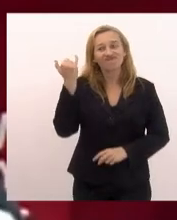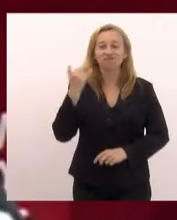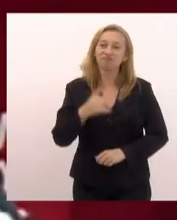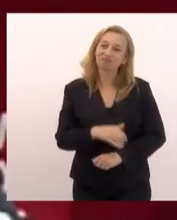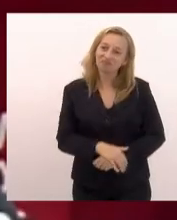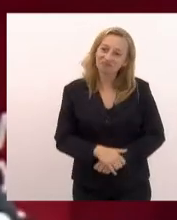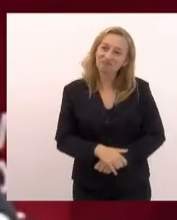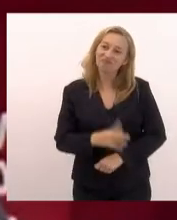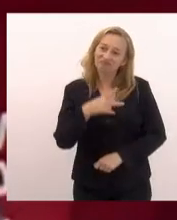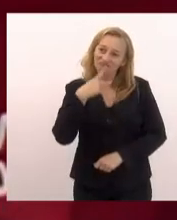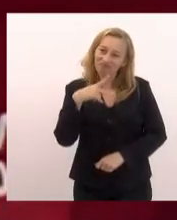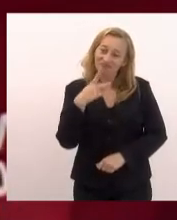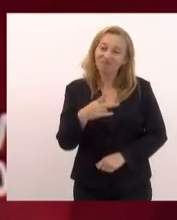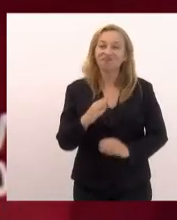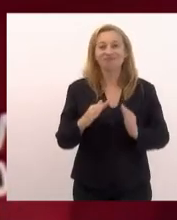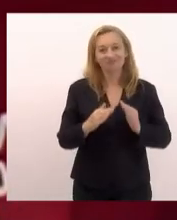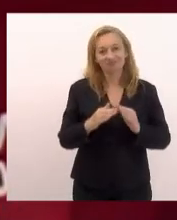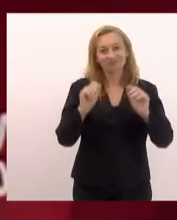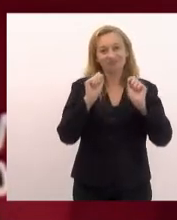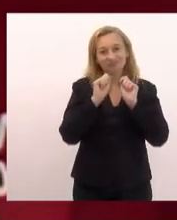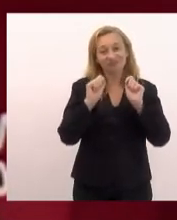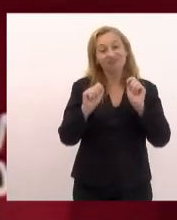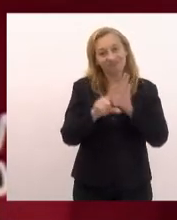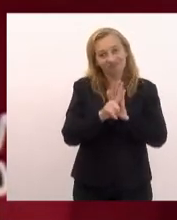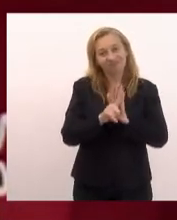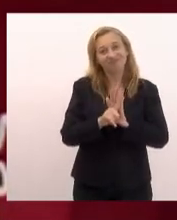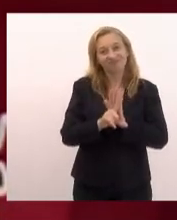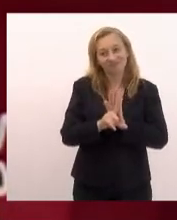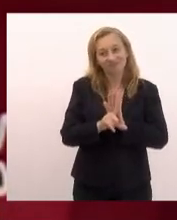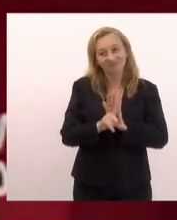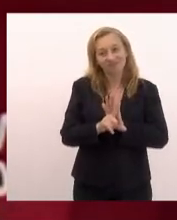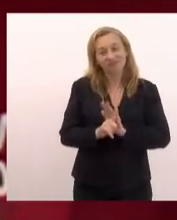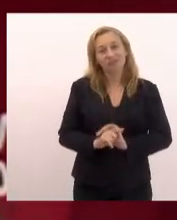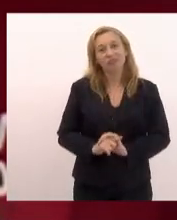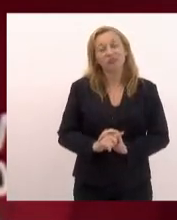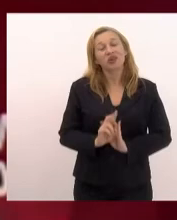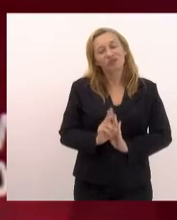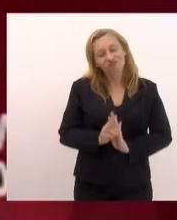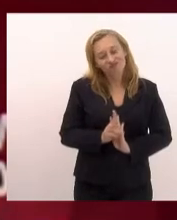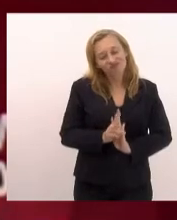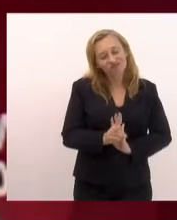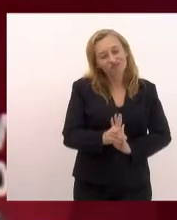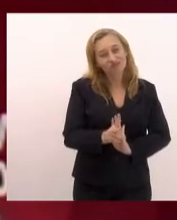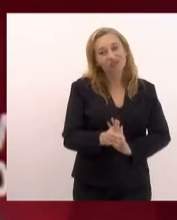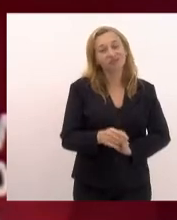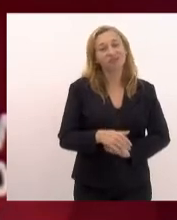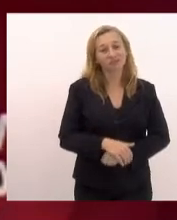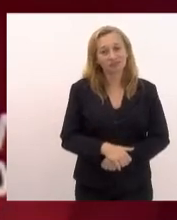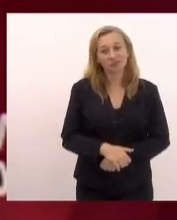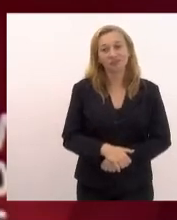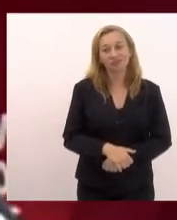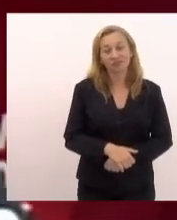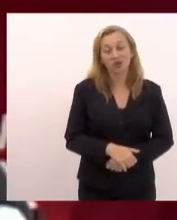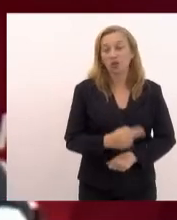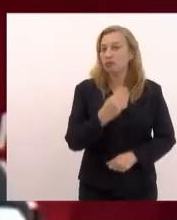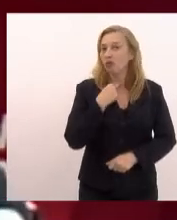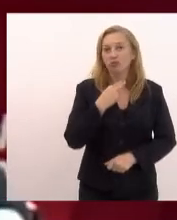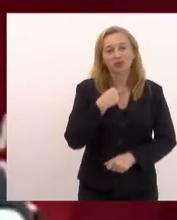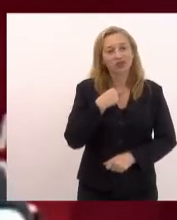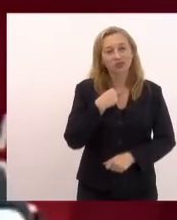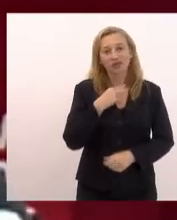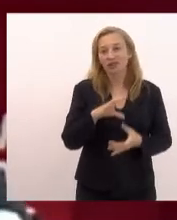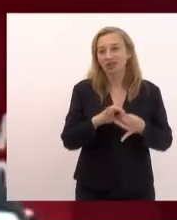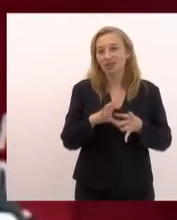foram abordados nessa Casa Legislativa e que ainda continuam pendentes. Acho que não podemos